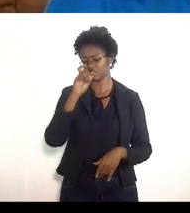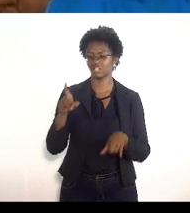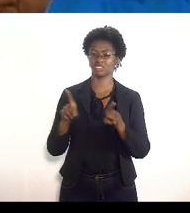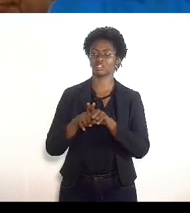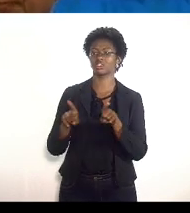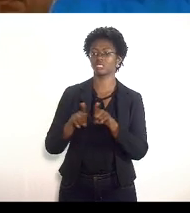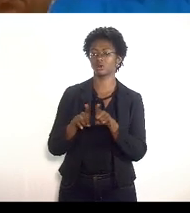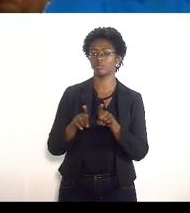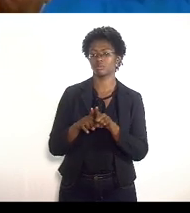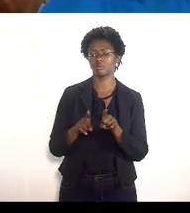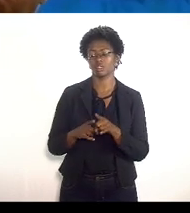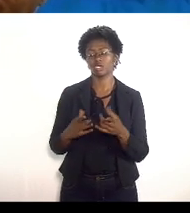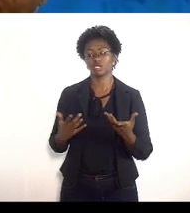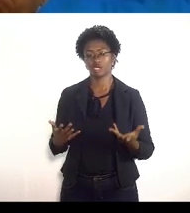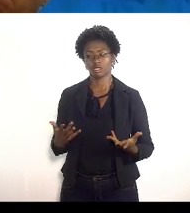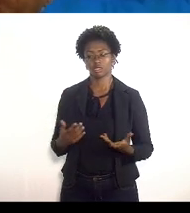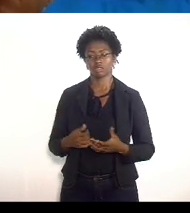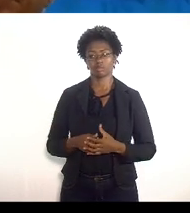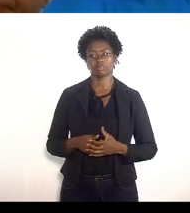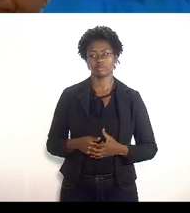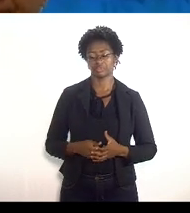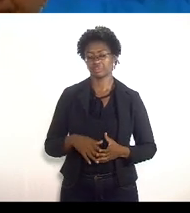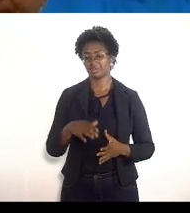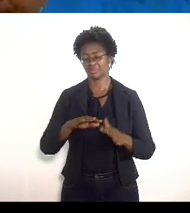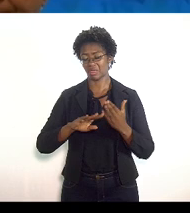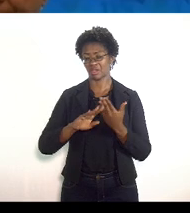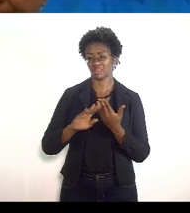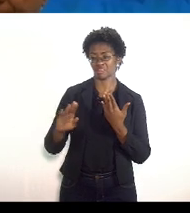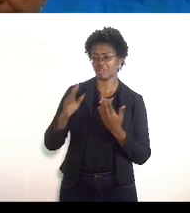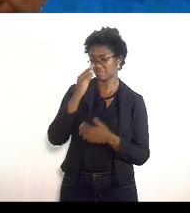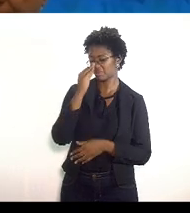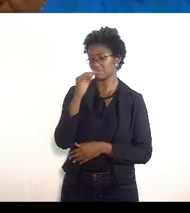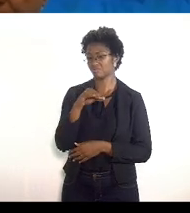norte, pela omissão do governo estadual,